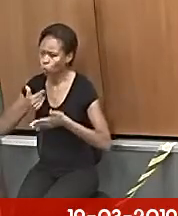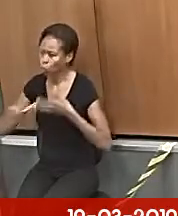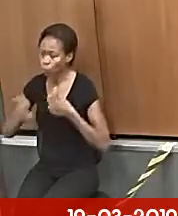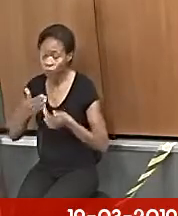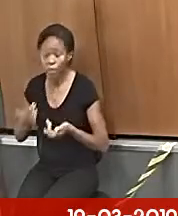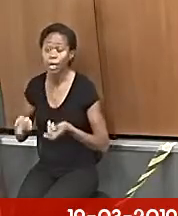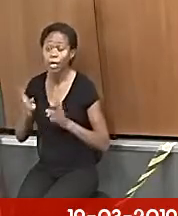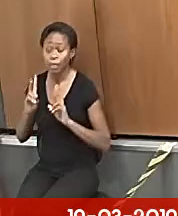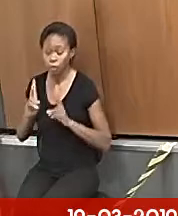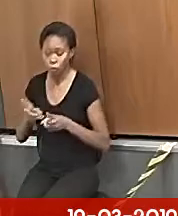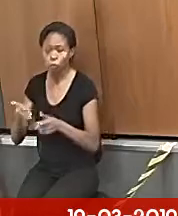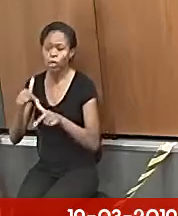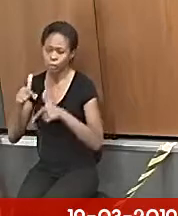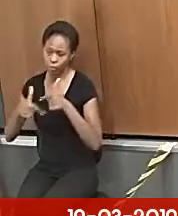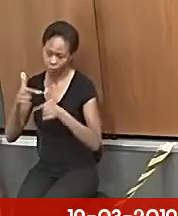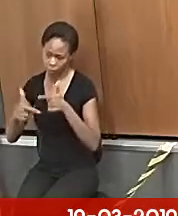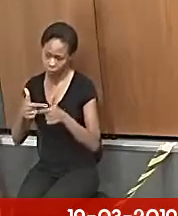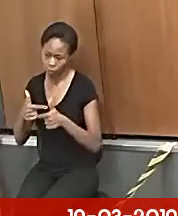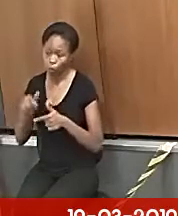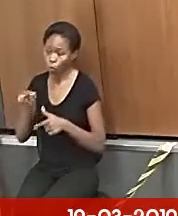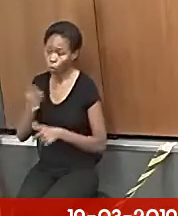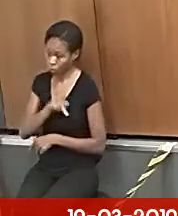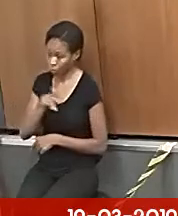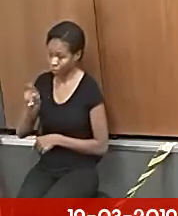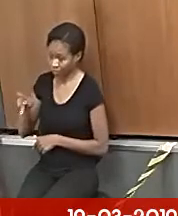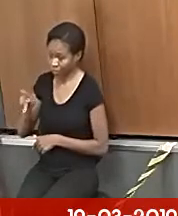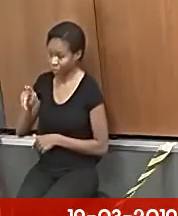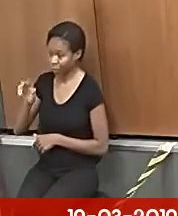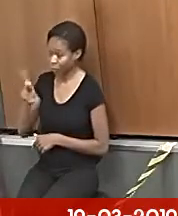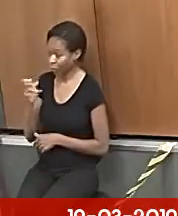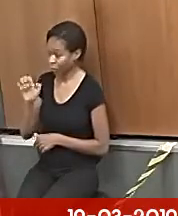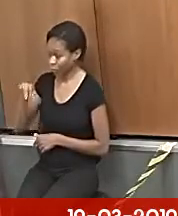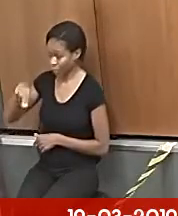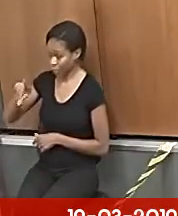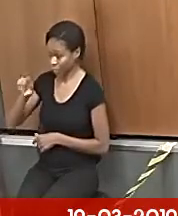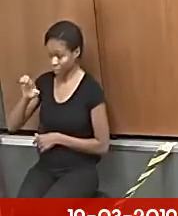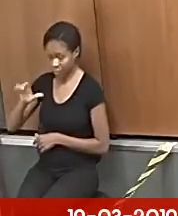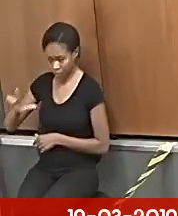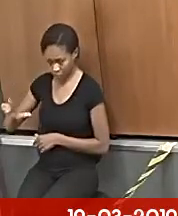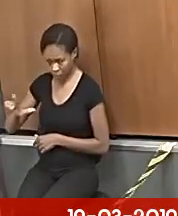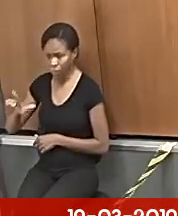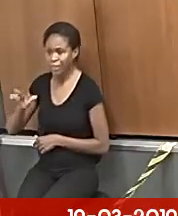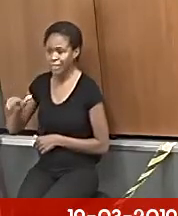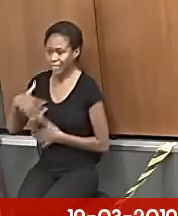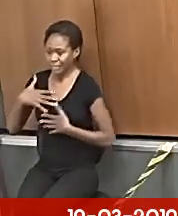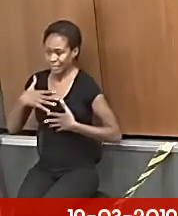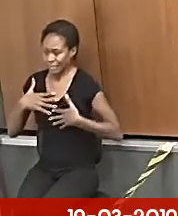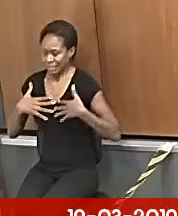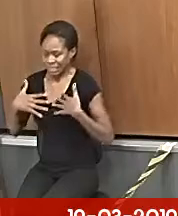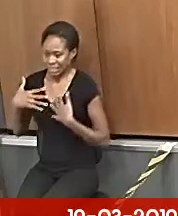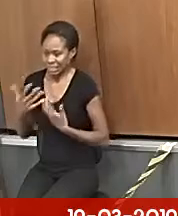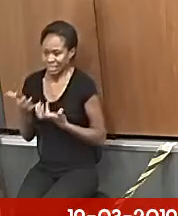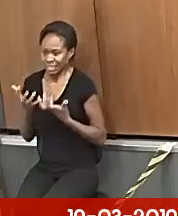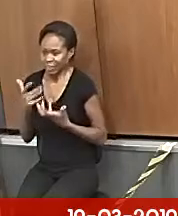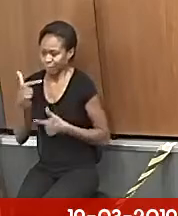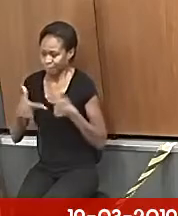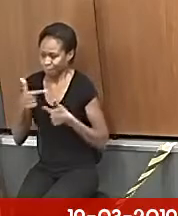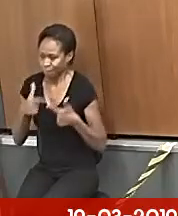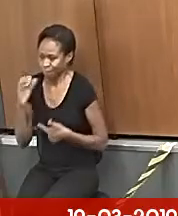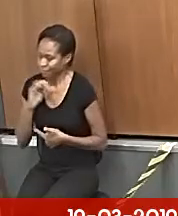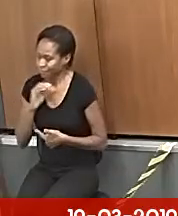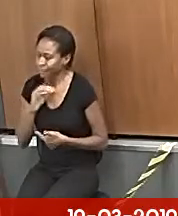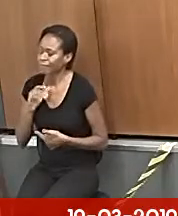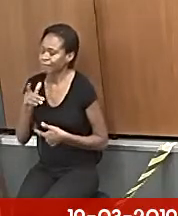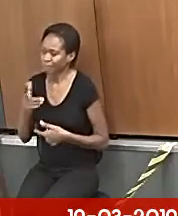que o presidente vendeu mesquita está muito ansioso para começar a trabalhar logo como presidente dessa comissão